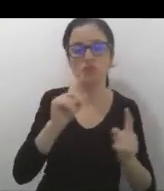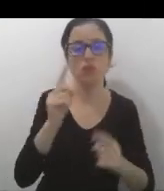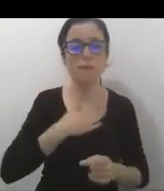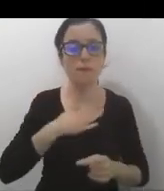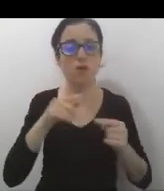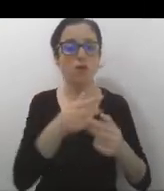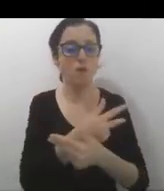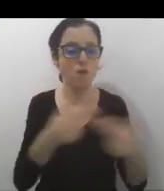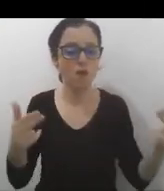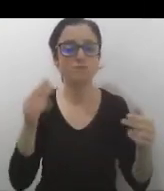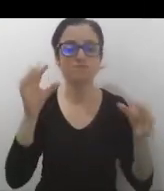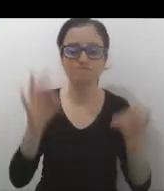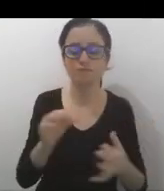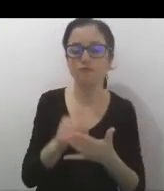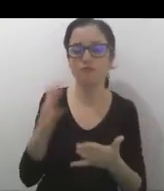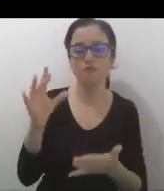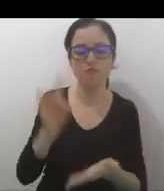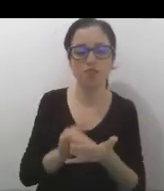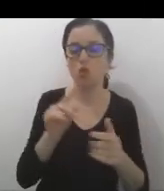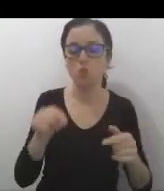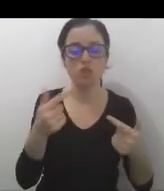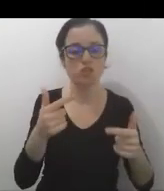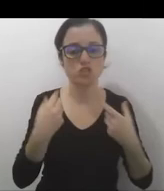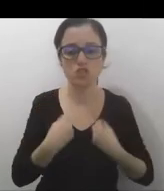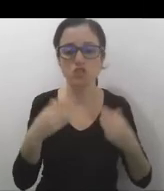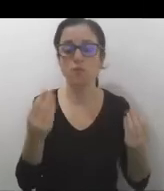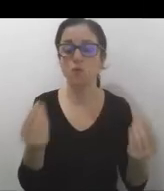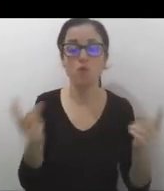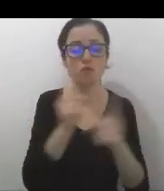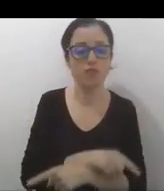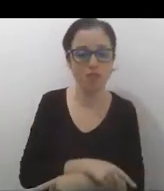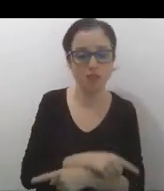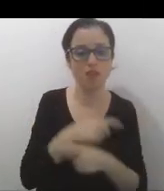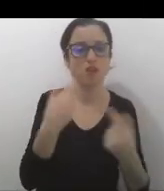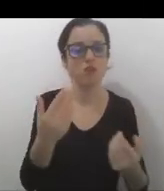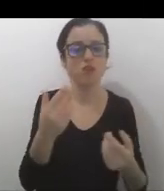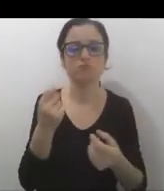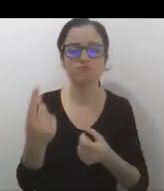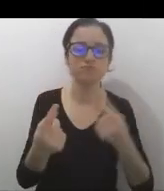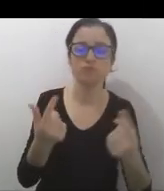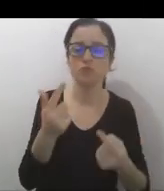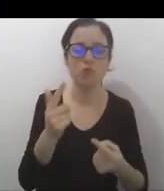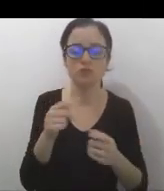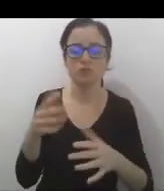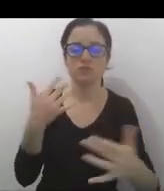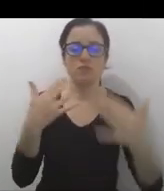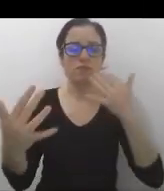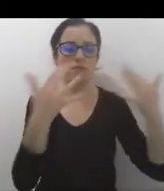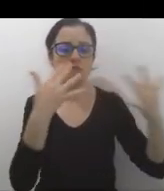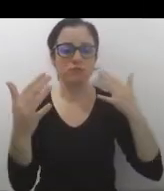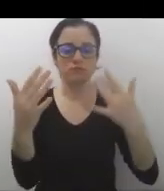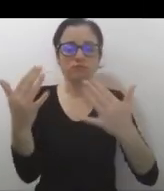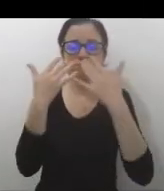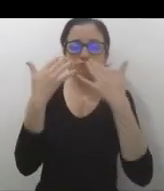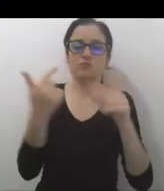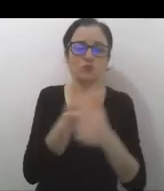ser para me inspirar em grandes autores, né? Meus grandes ídolos, né? O Mário Bellini, Bruno Munari, não sei o